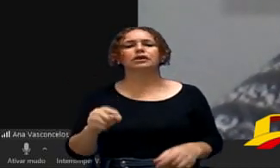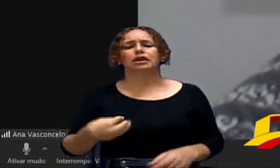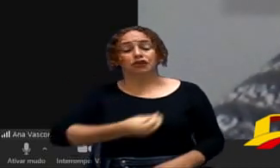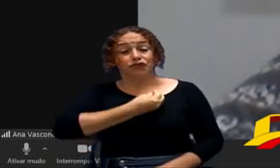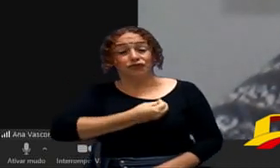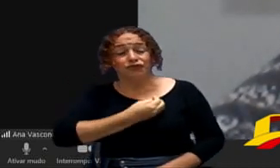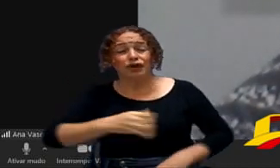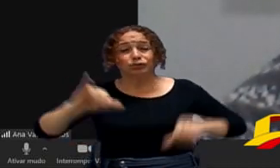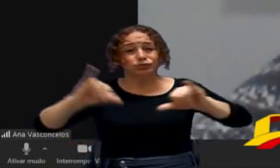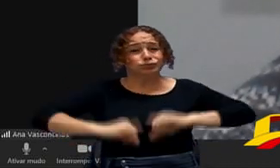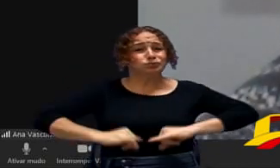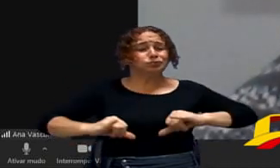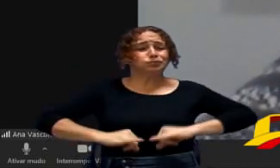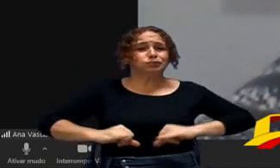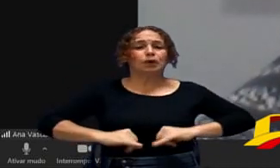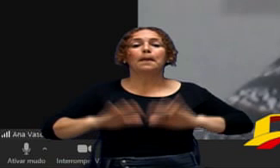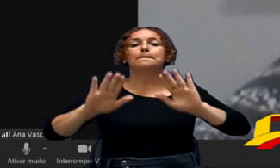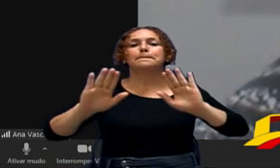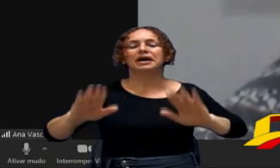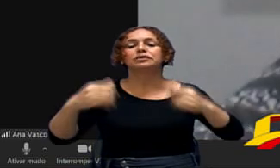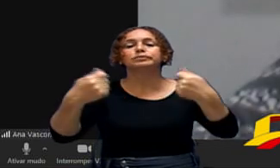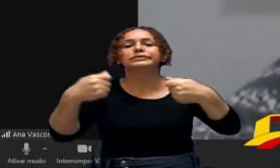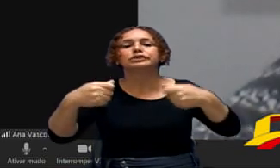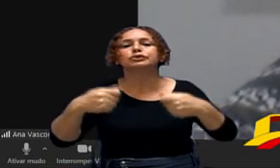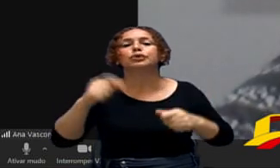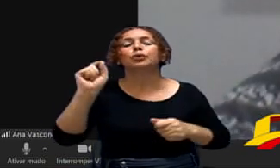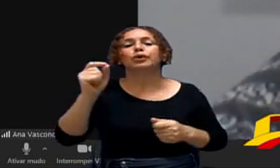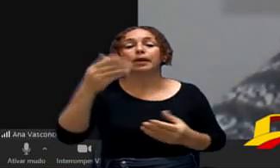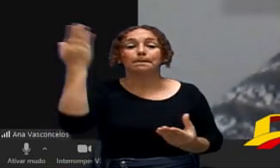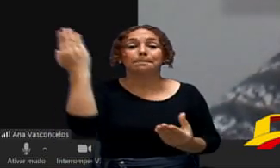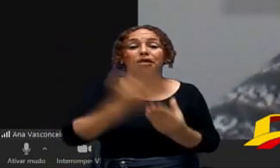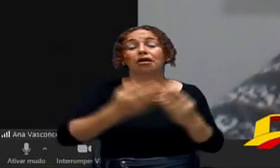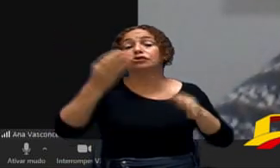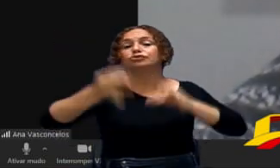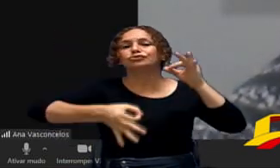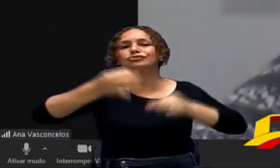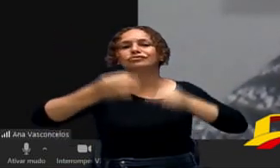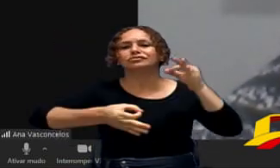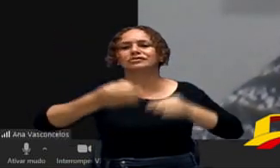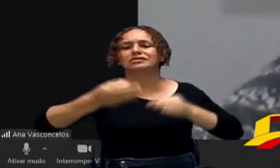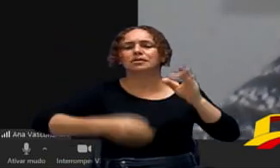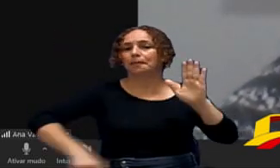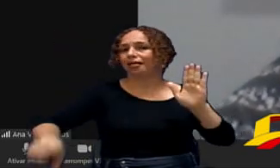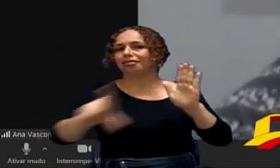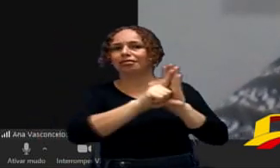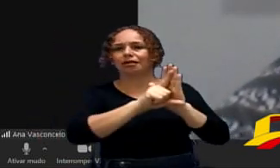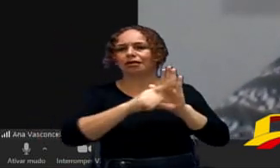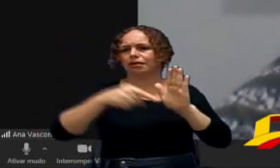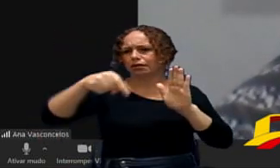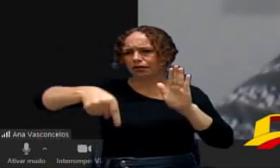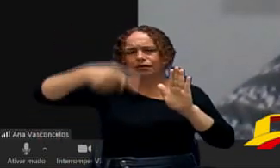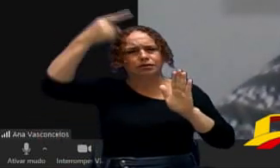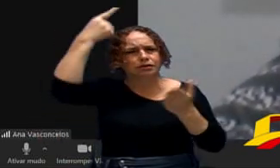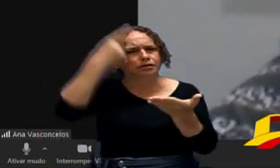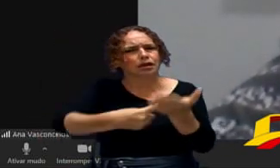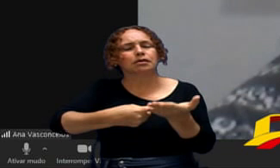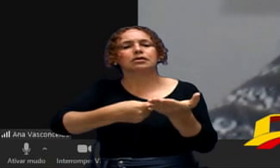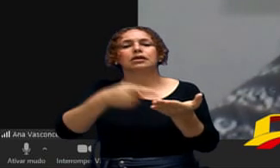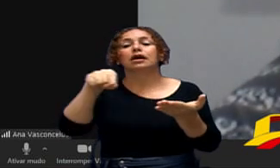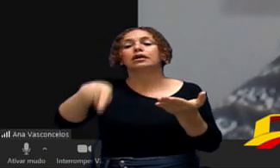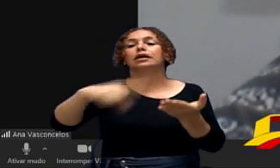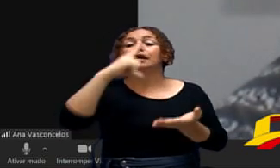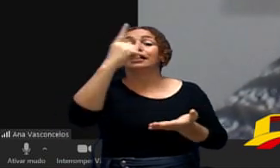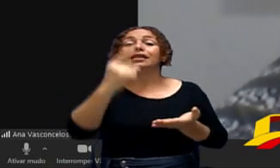e a experiência não poderia ser mais positiva. Basta ver o antes e depois daquela elefanta. Basta ver o